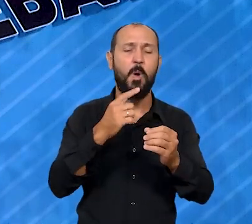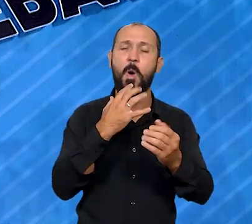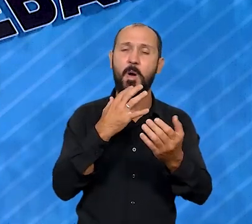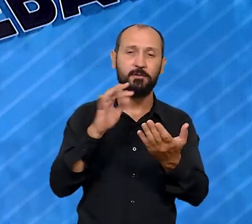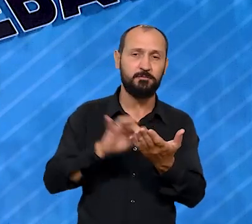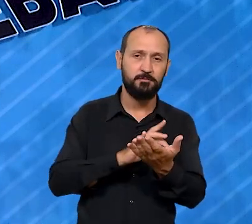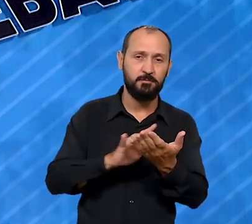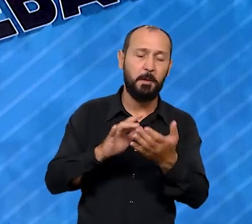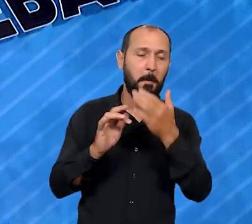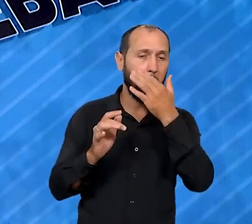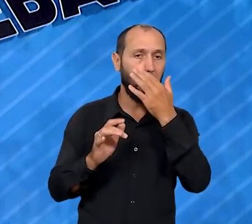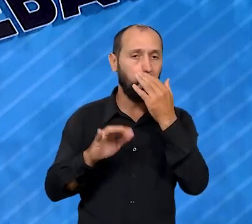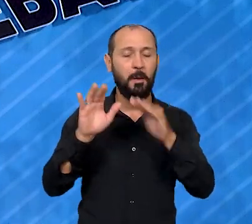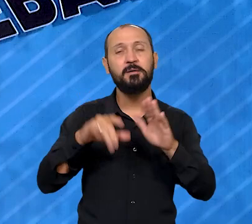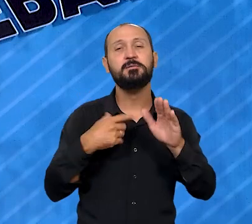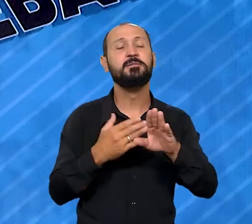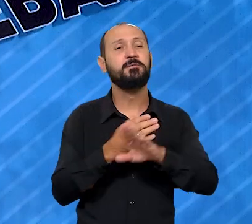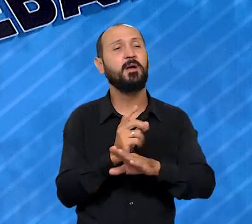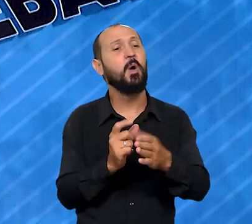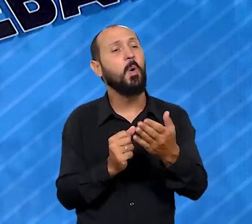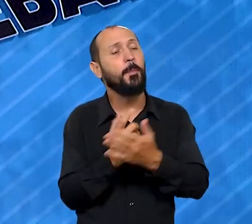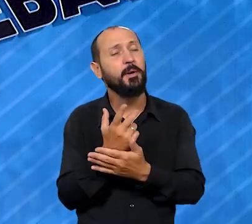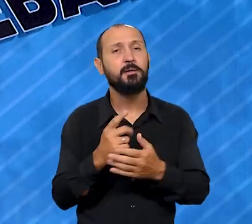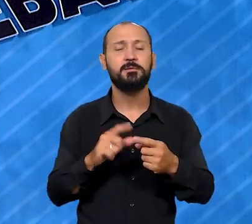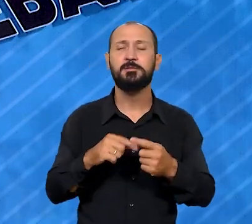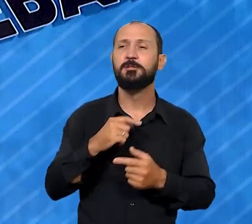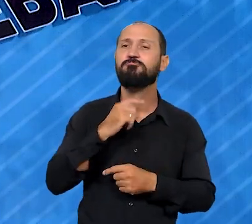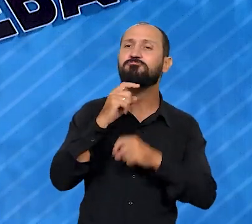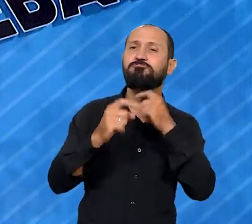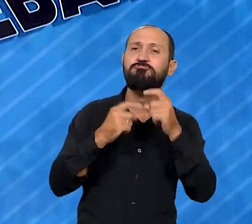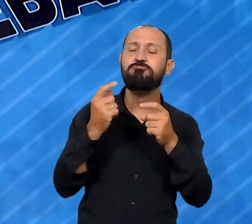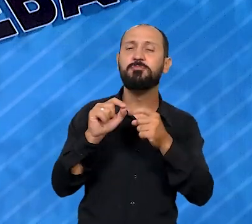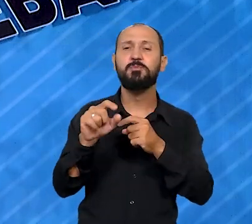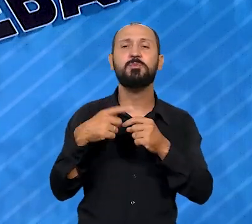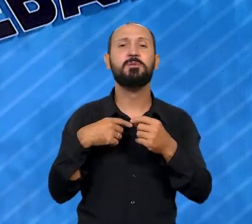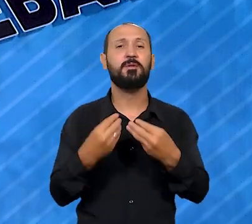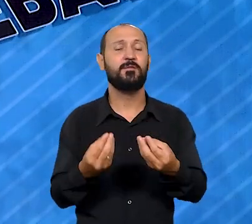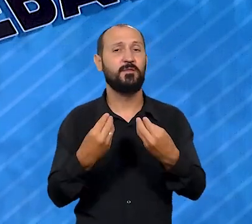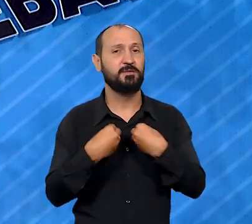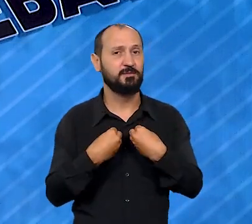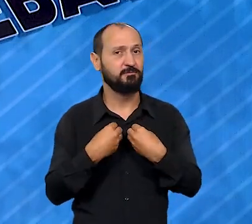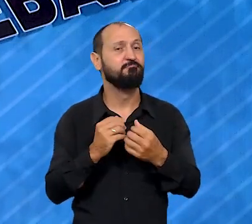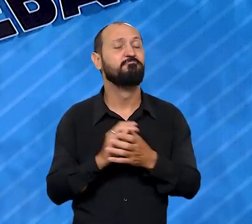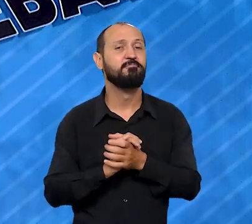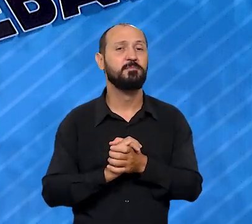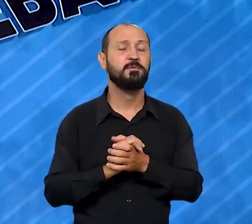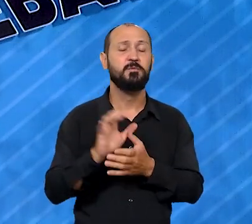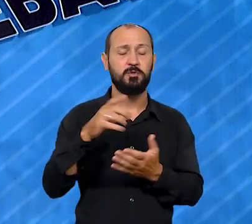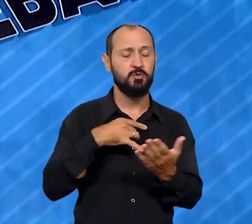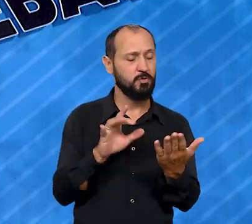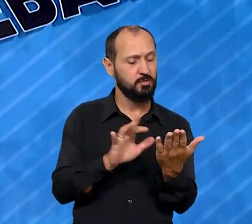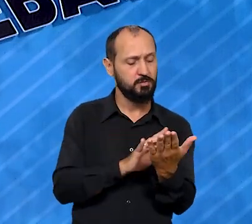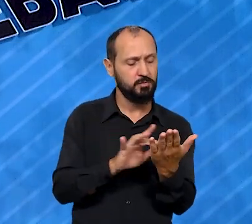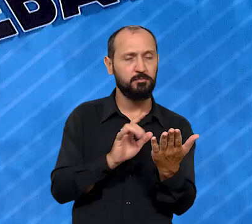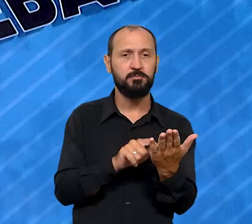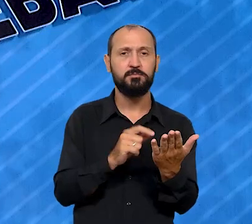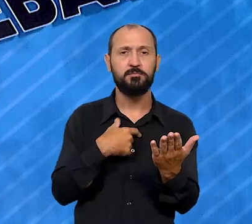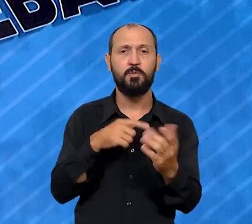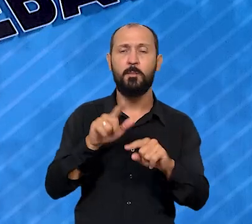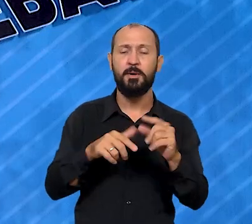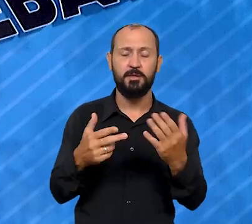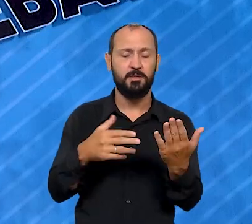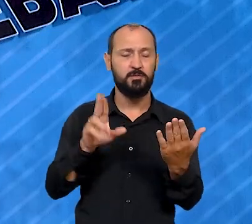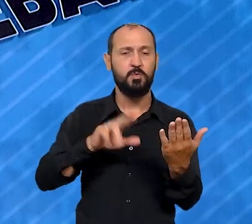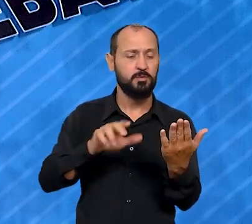a internet, conhecimento na palma da mão. Então, às vezes, você vai sair para fazer uma compra e você tem uma dúvida com relação ao que está sendo ofertado para você, você com o